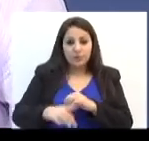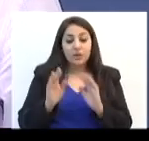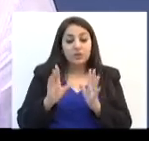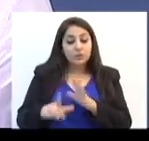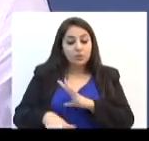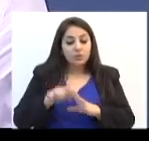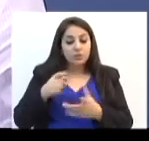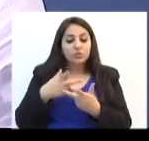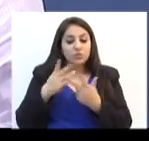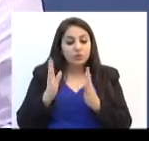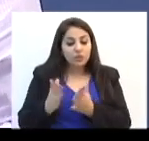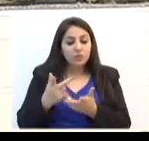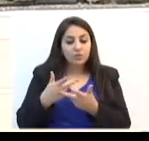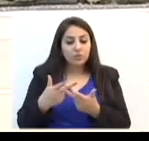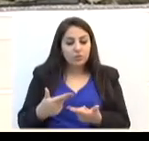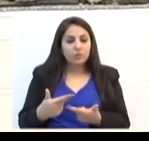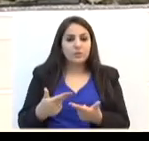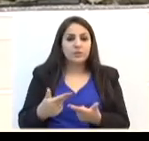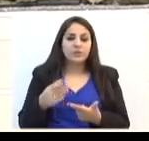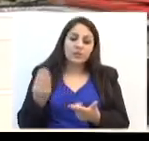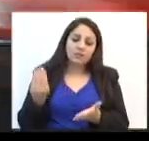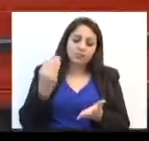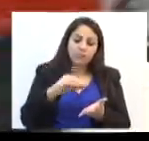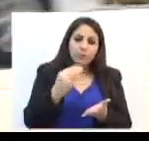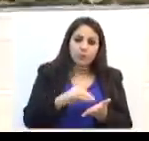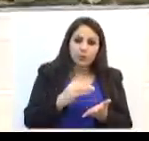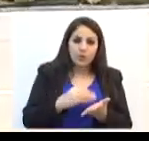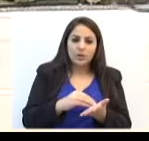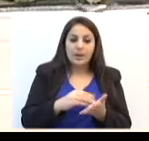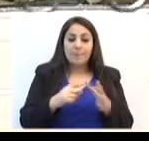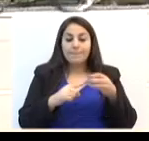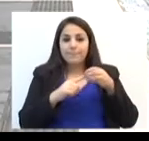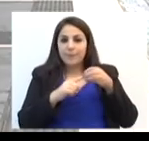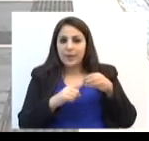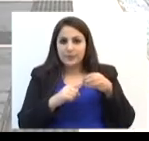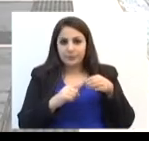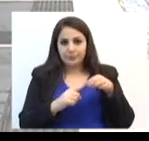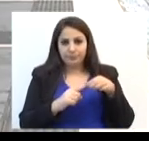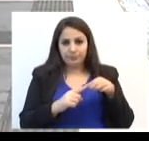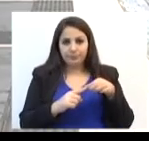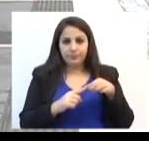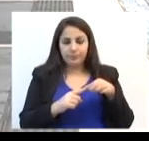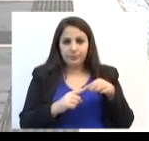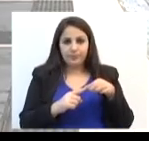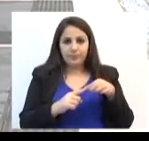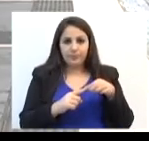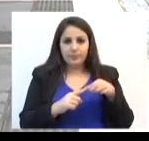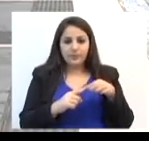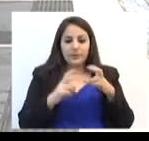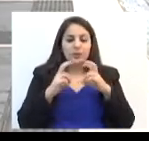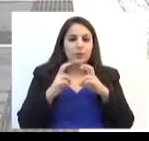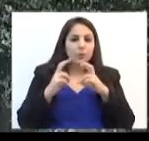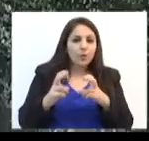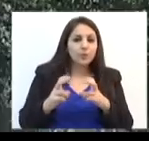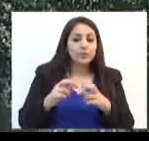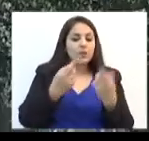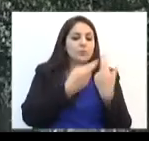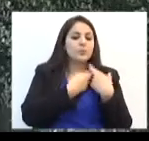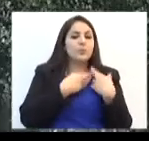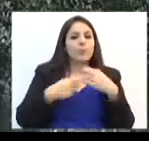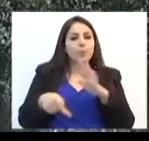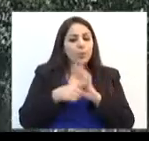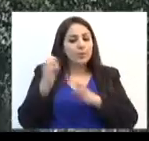já definidos, por exemplo, está a instalação de abrigos de ônibus, que passará a ser de responsabilidade das